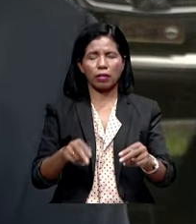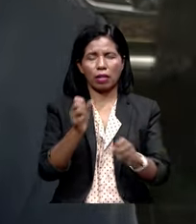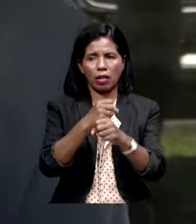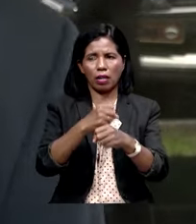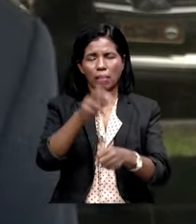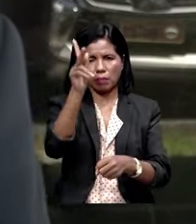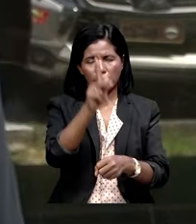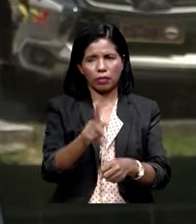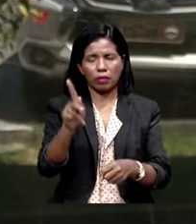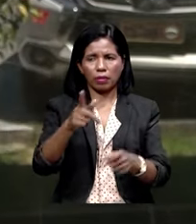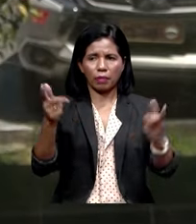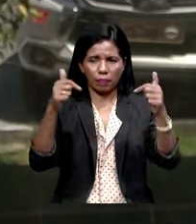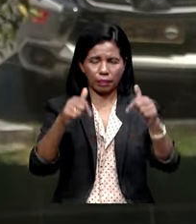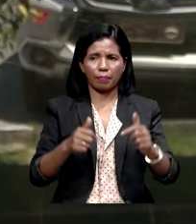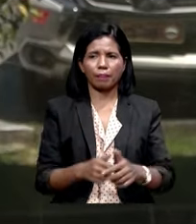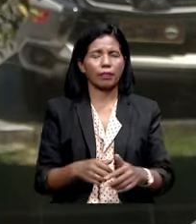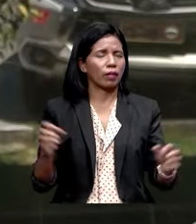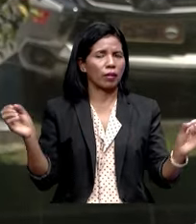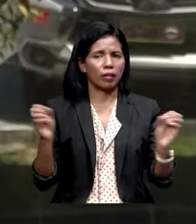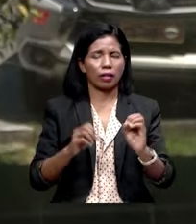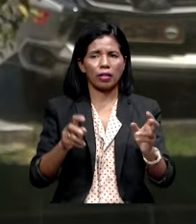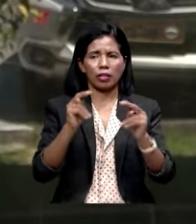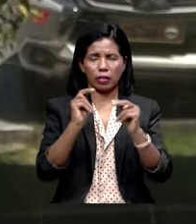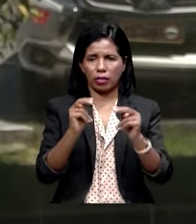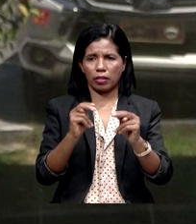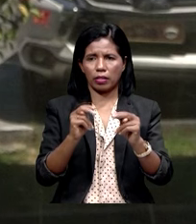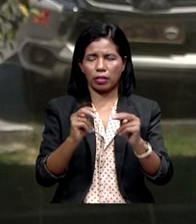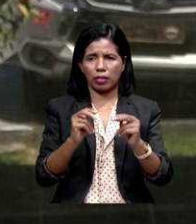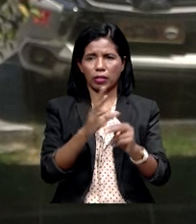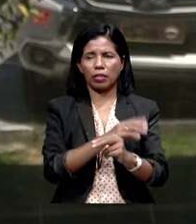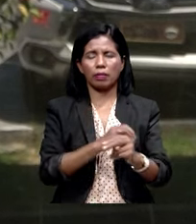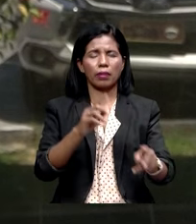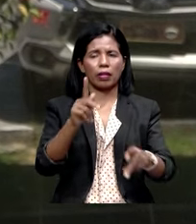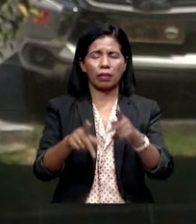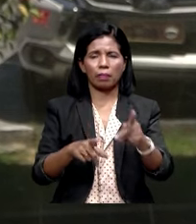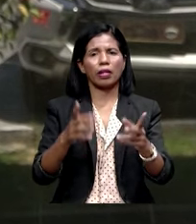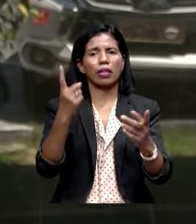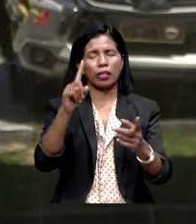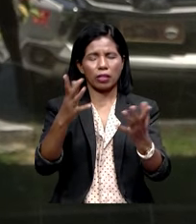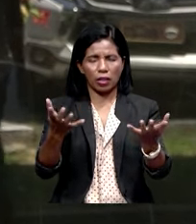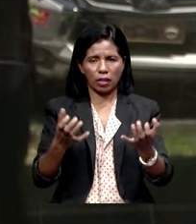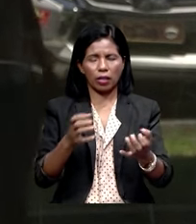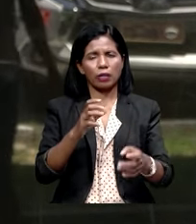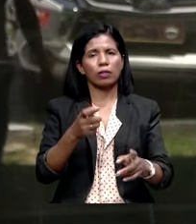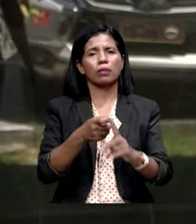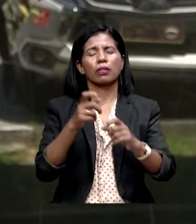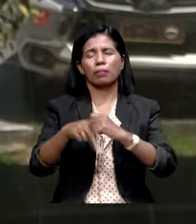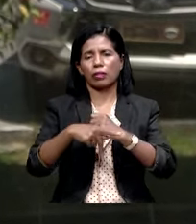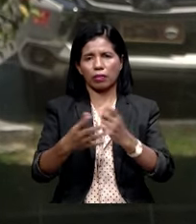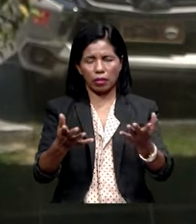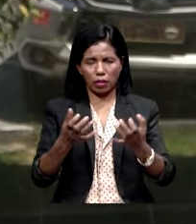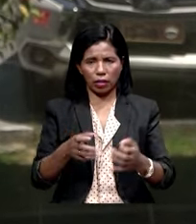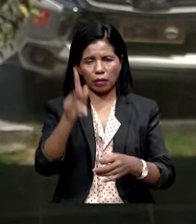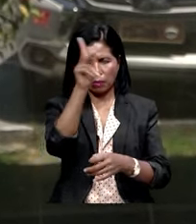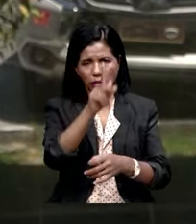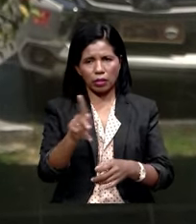que mais né que não há interesse ver pessoal interesse partido. Então, a pesquisa é que